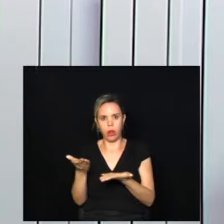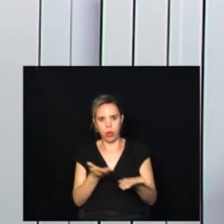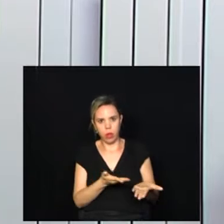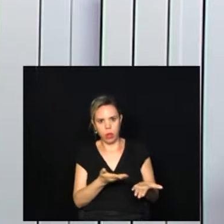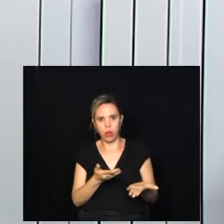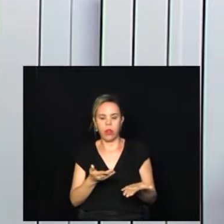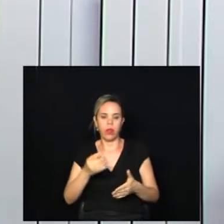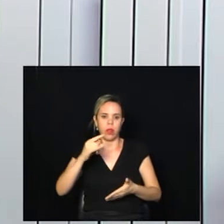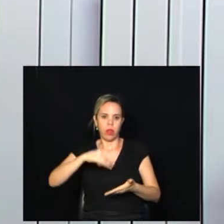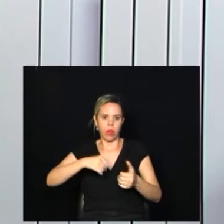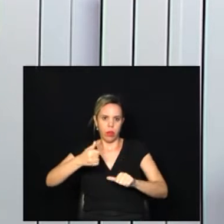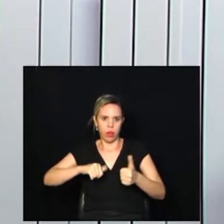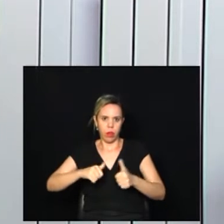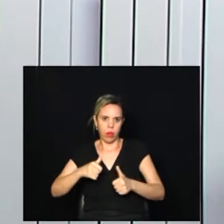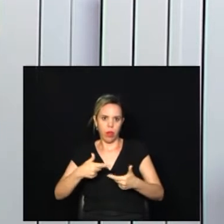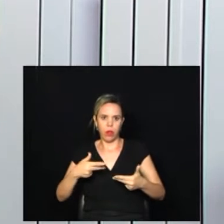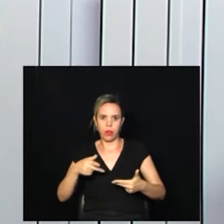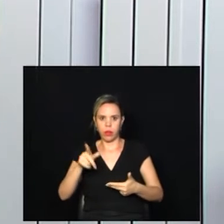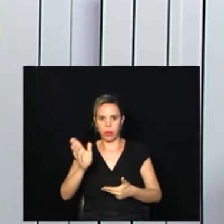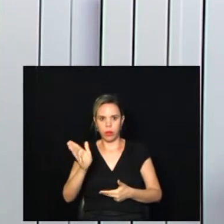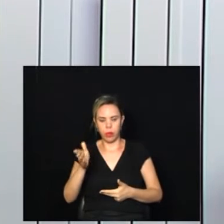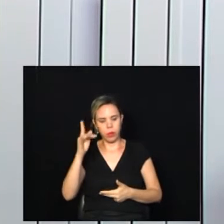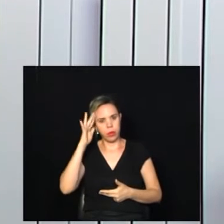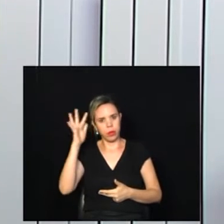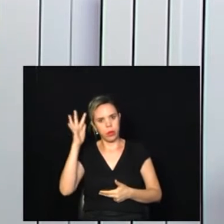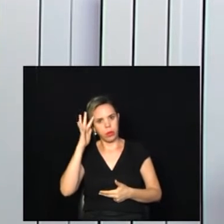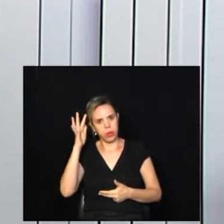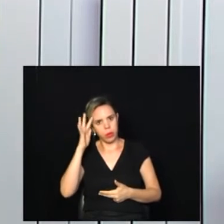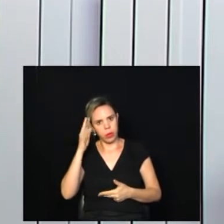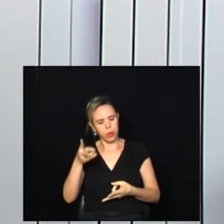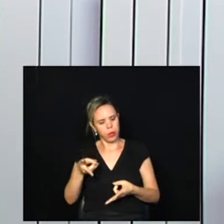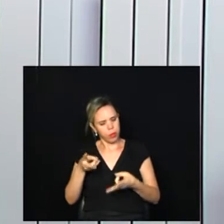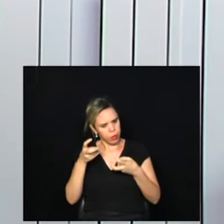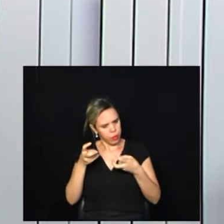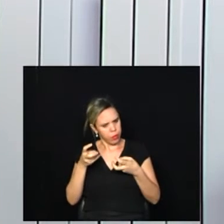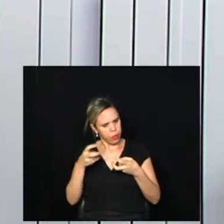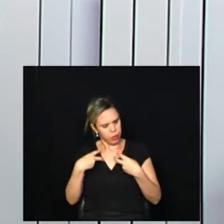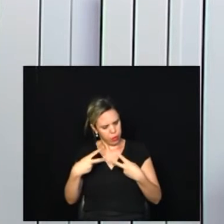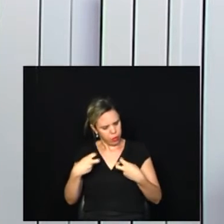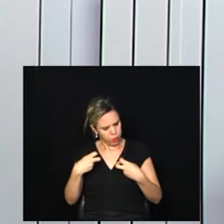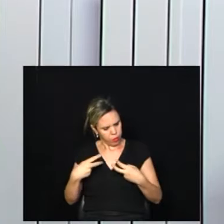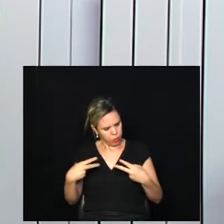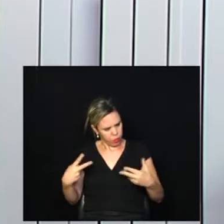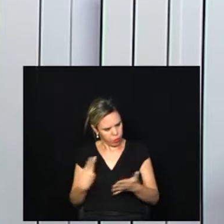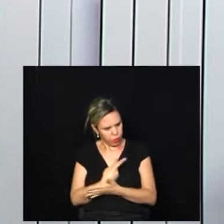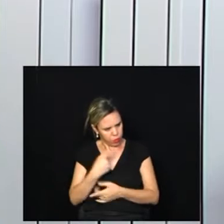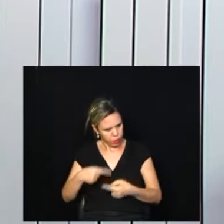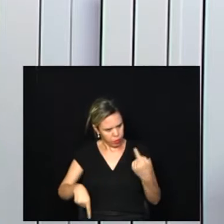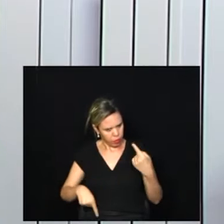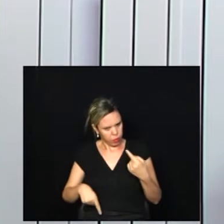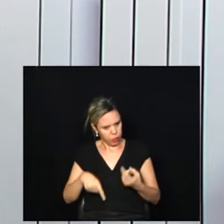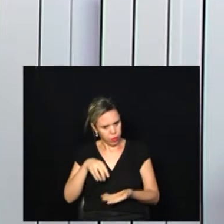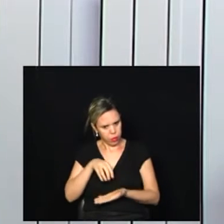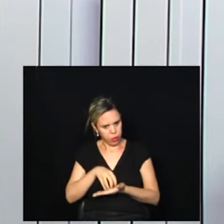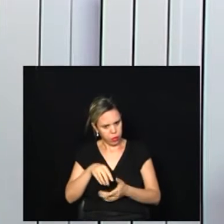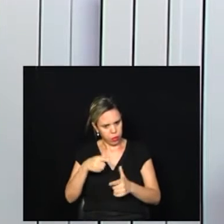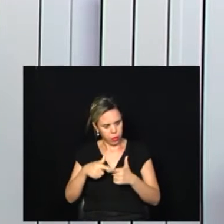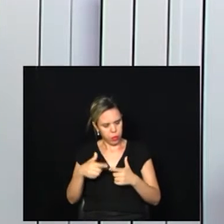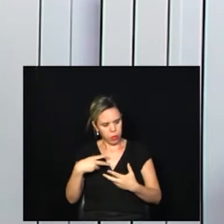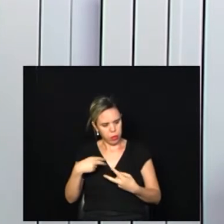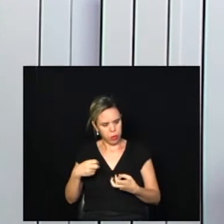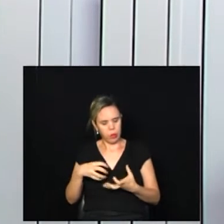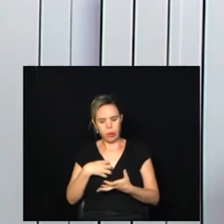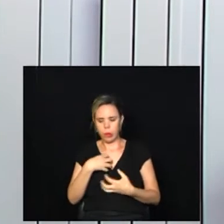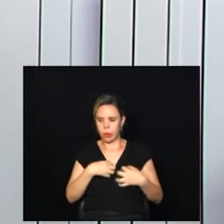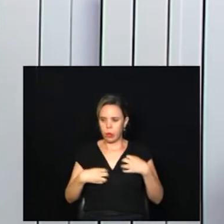esse diagnóstico? E era algo que você já imaginava, já percebia que tinha algo errado? Quando você está no centro do problema, você